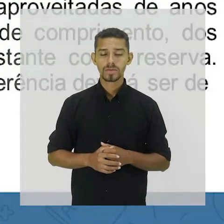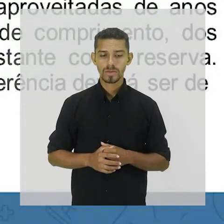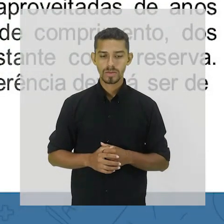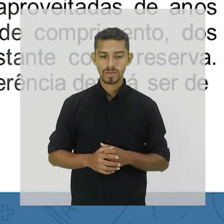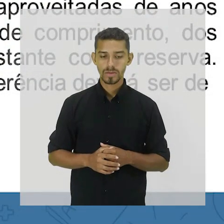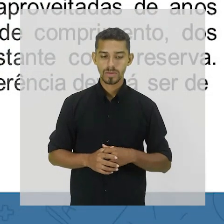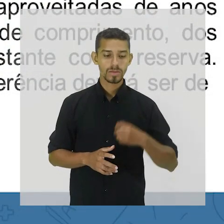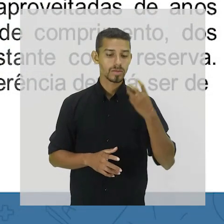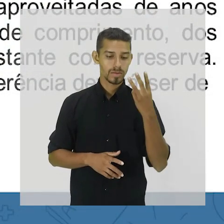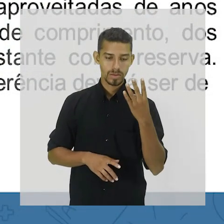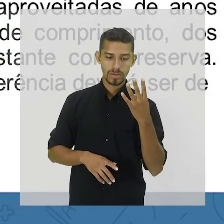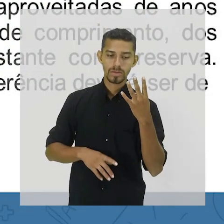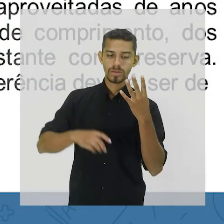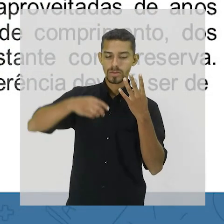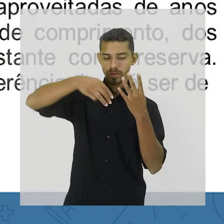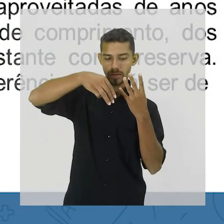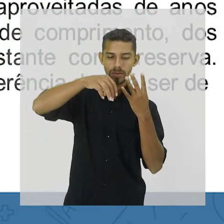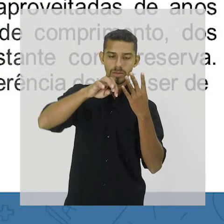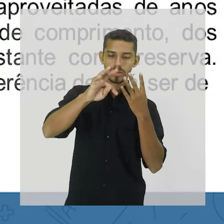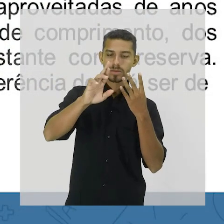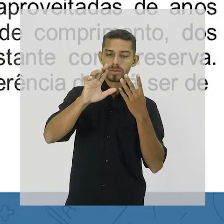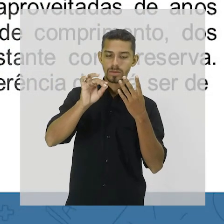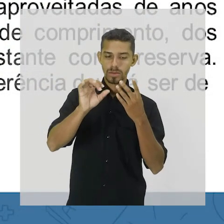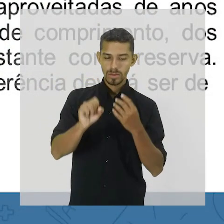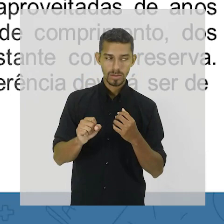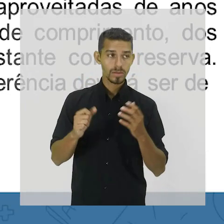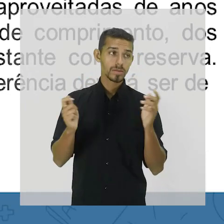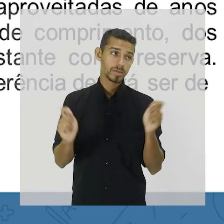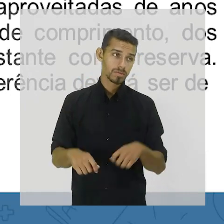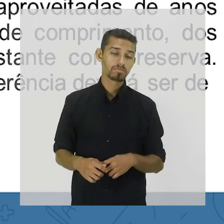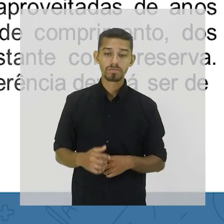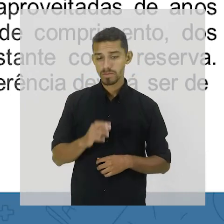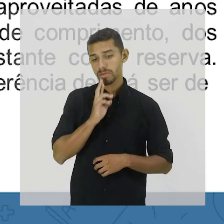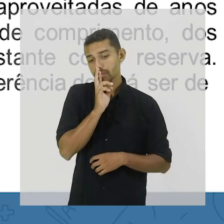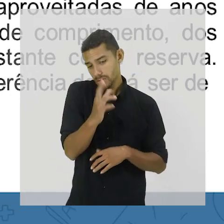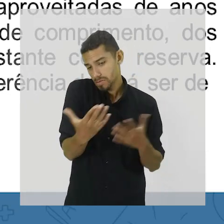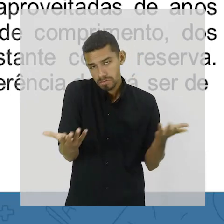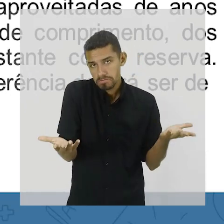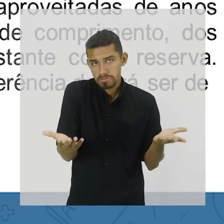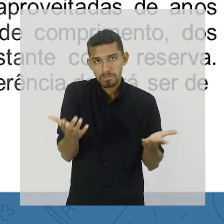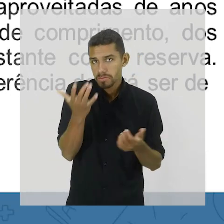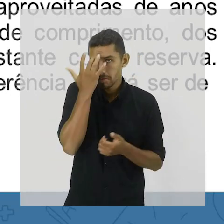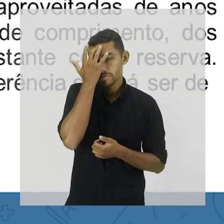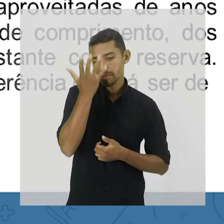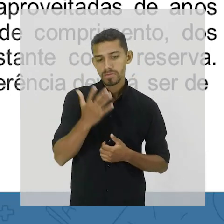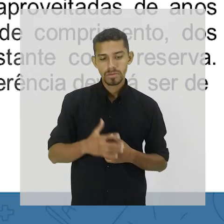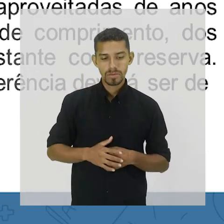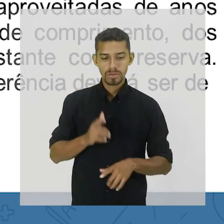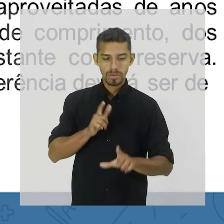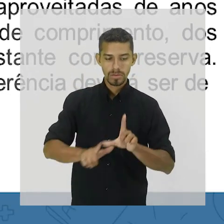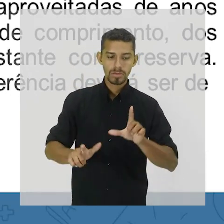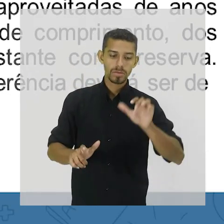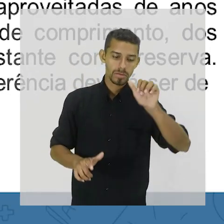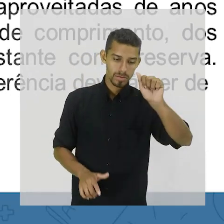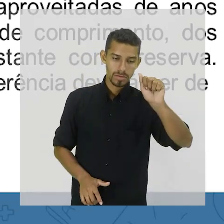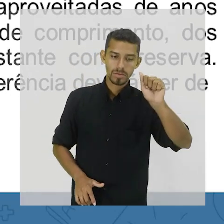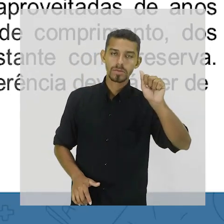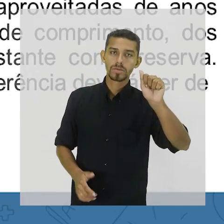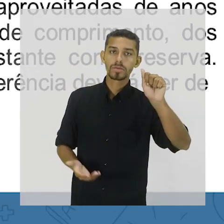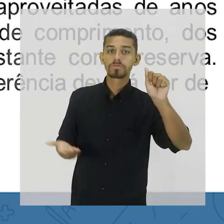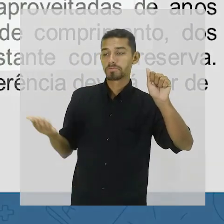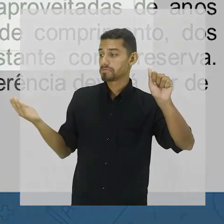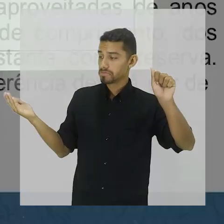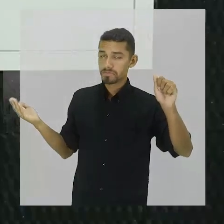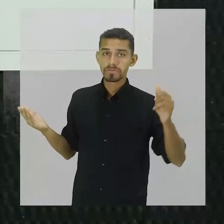4 metros. Tá? Então, feita a questão. Resposta correta, letra A.